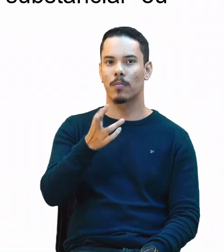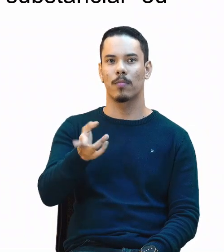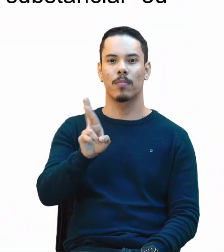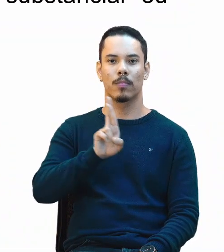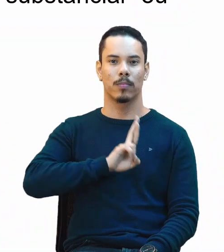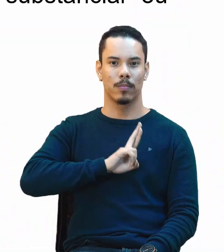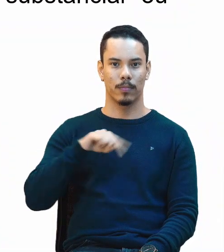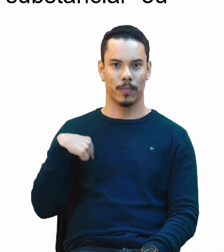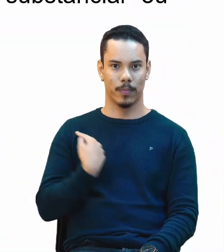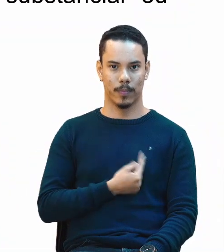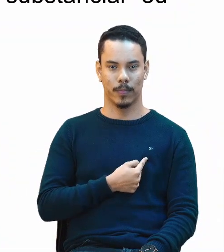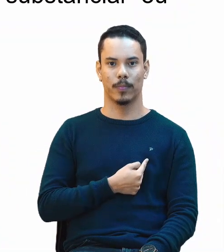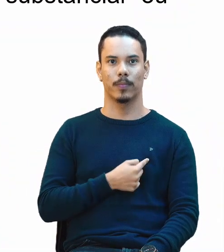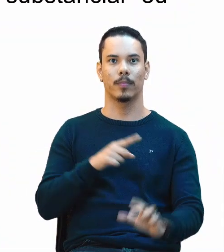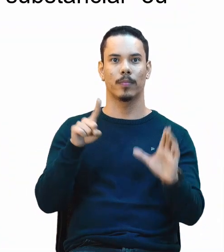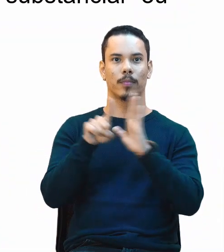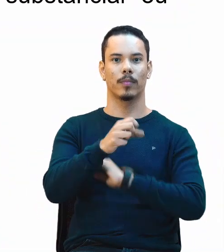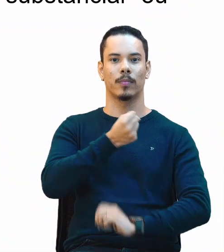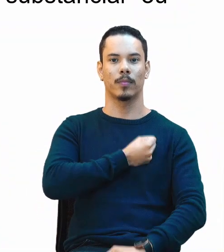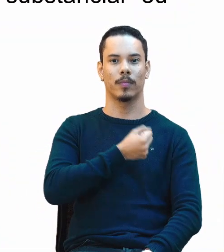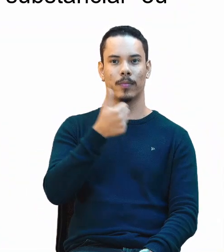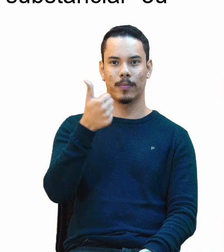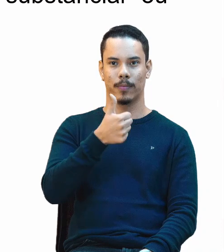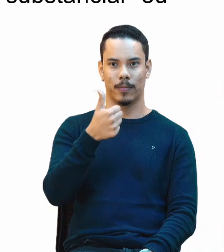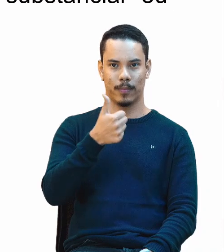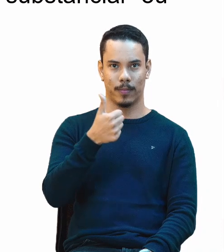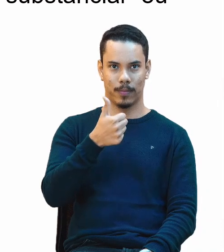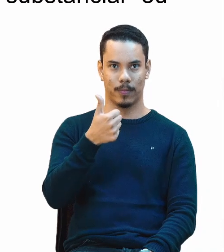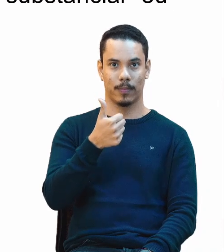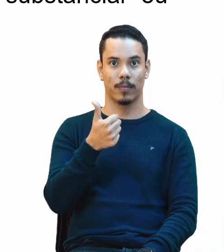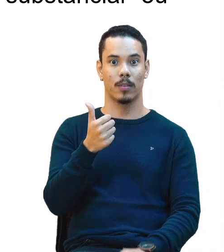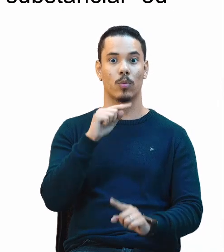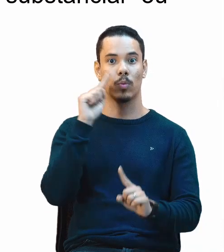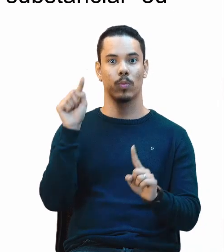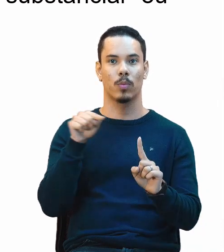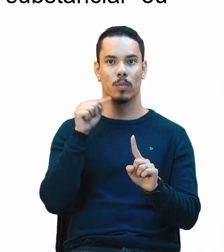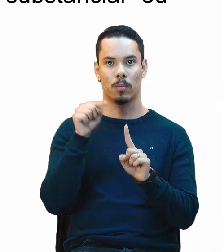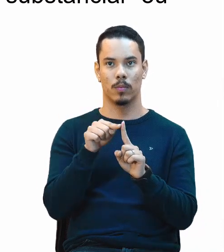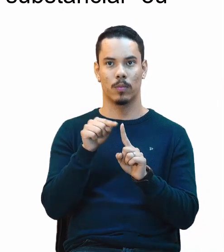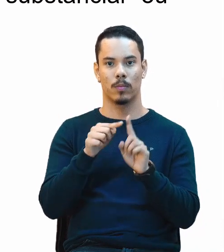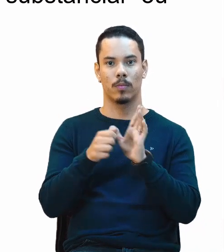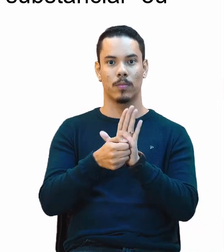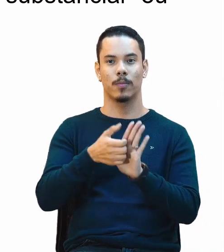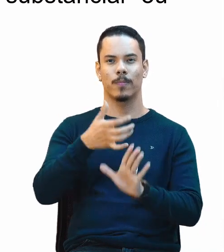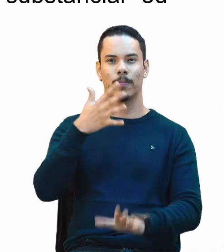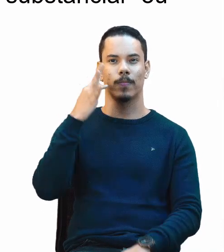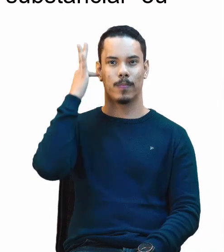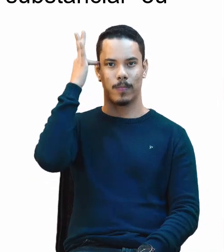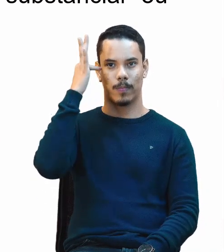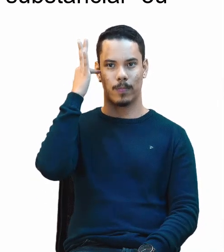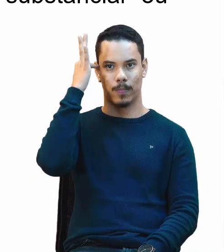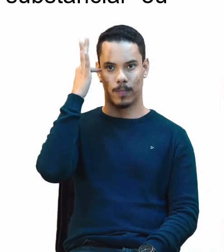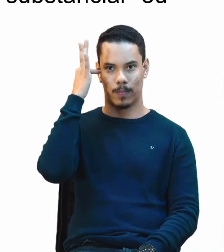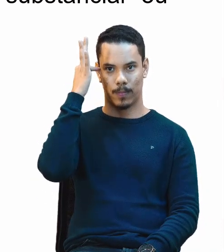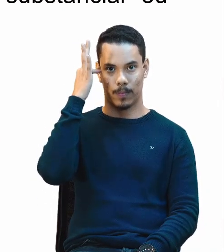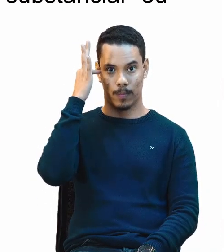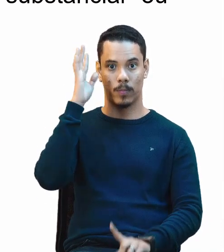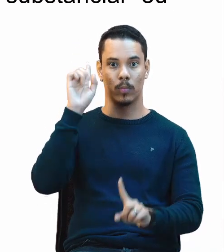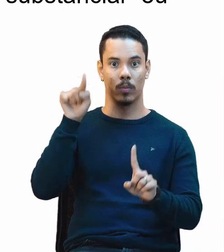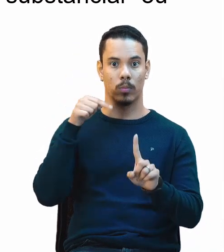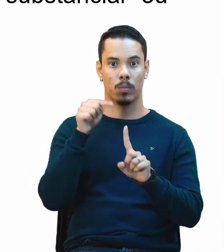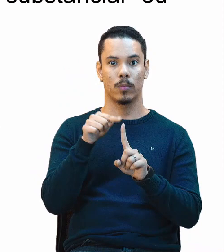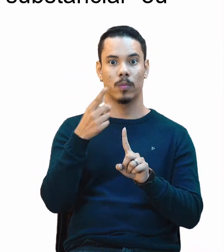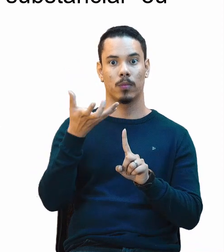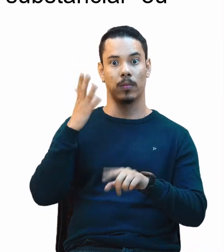nós. Questão número 1. Dentre os objetivos dos primeiros filósofos, veja, o objetivo é o que eles queriam,